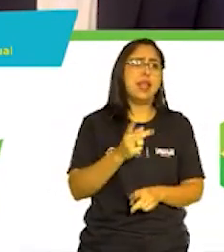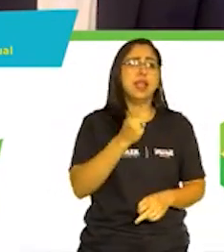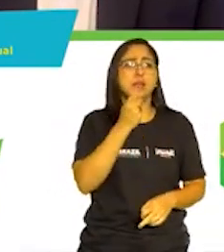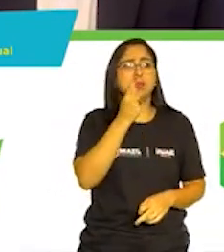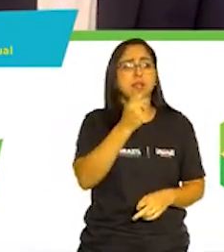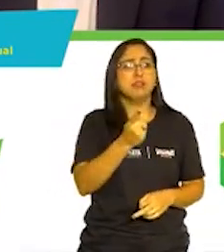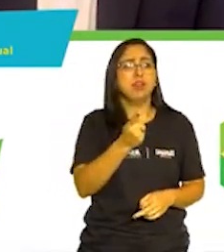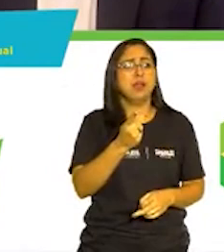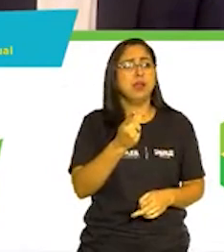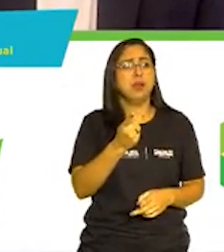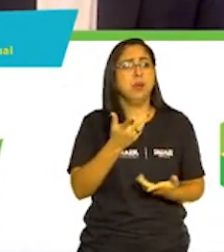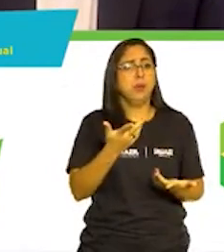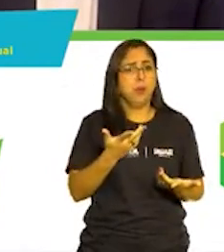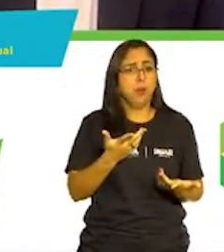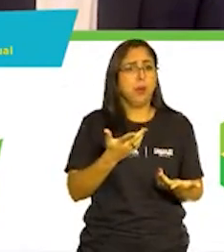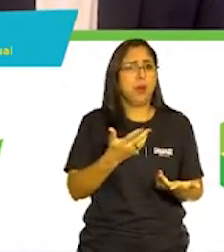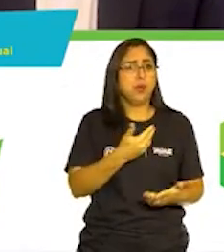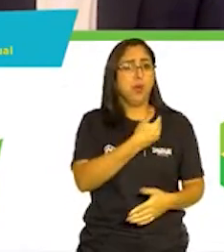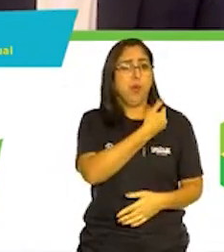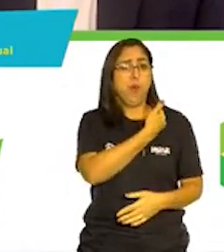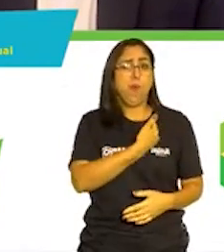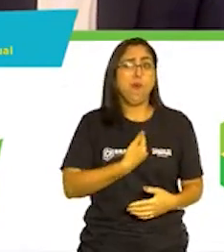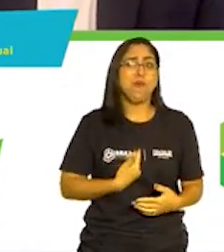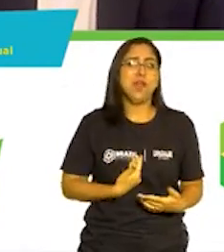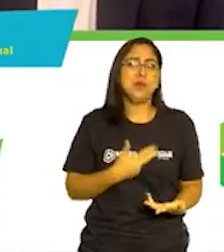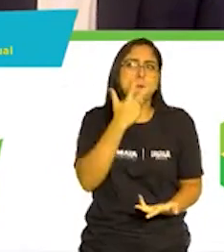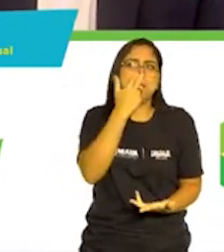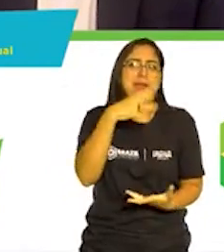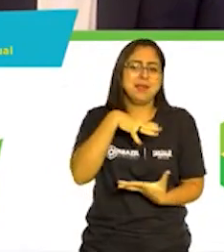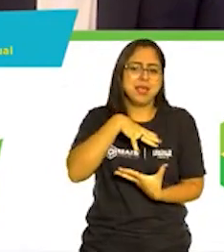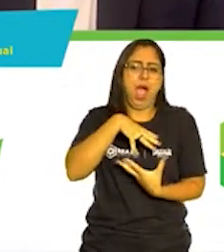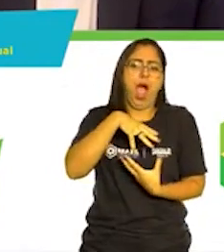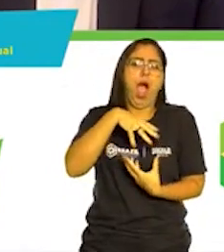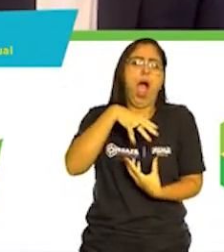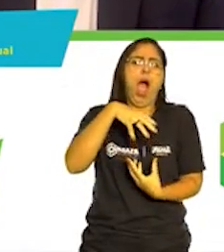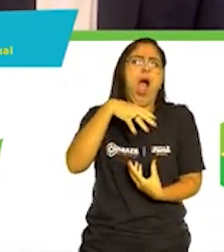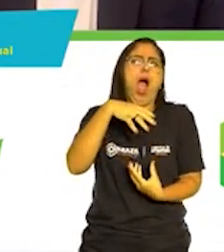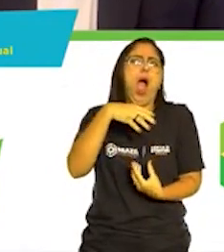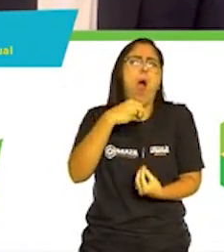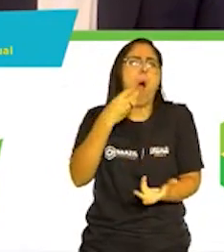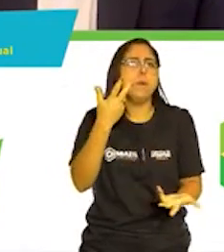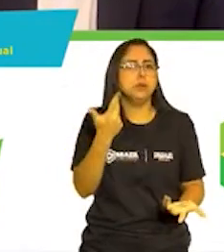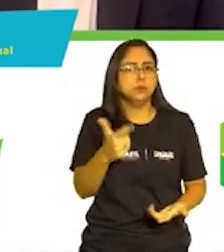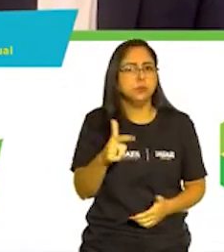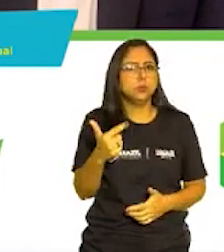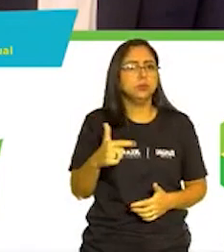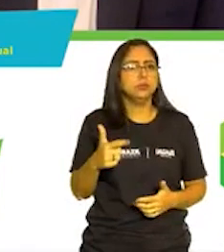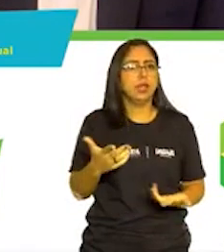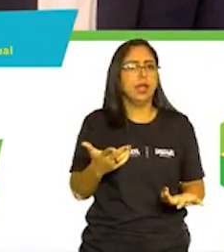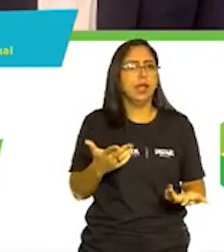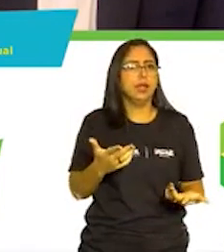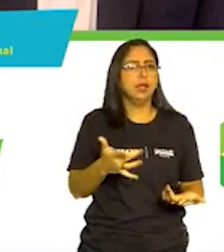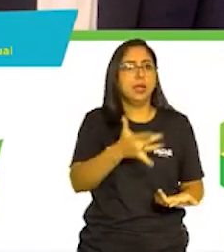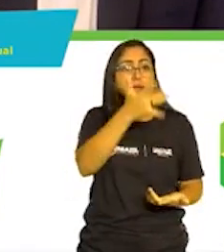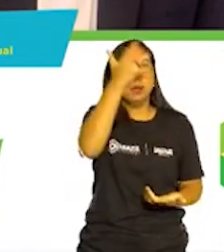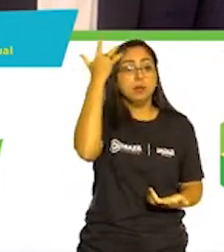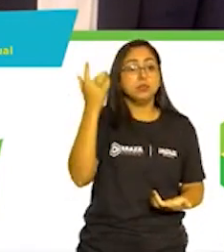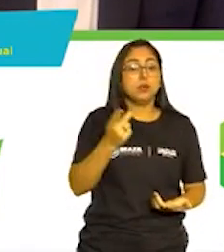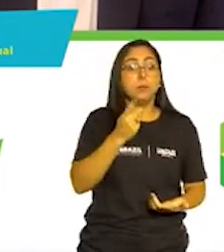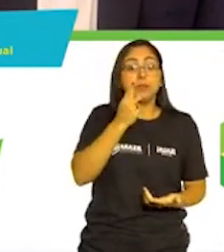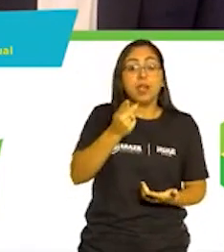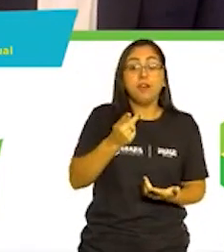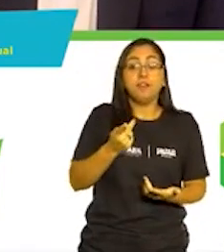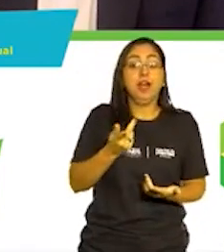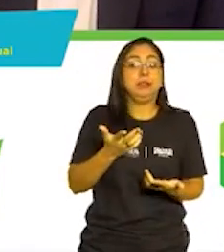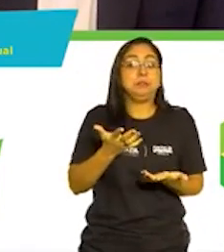desalmado. Era muito desalmado, porque fica falando essa questão liberal, como se o liberalismo fosse essa única coisa assim,